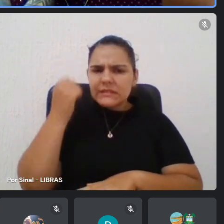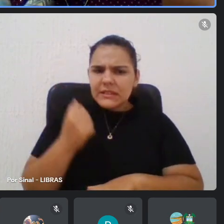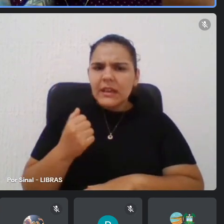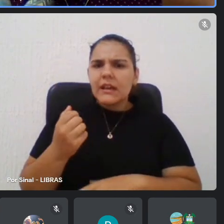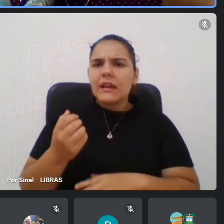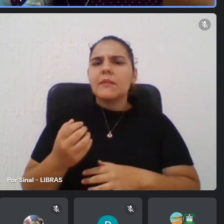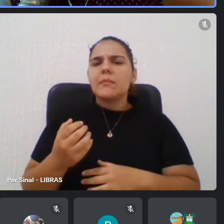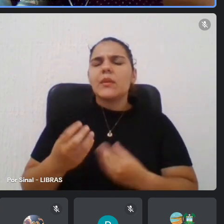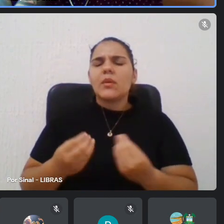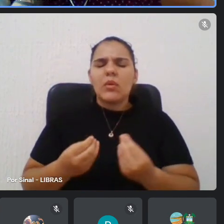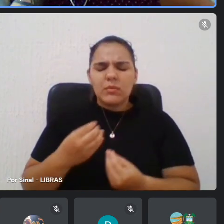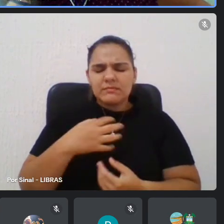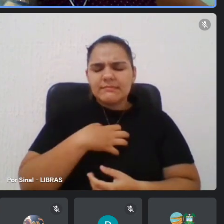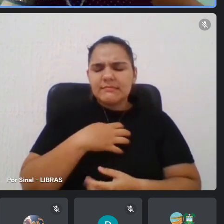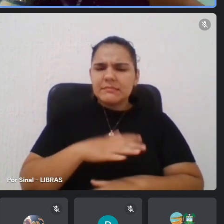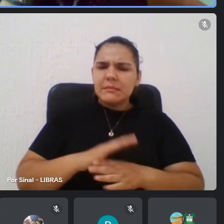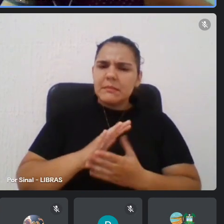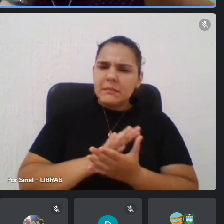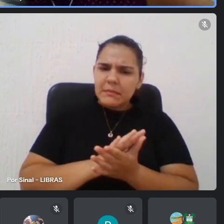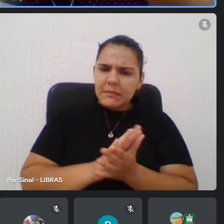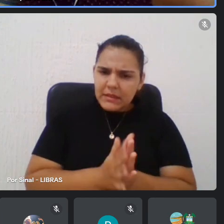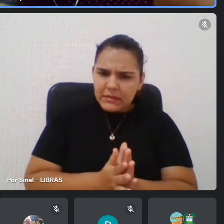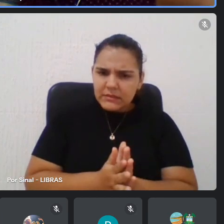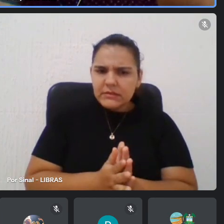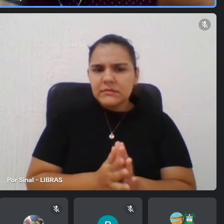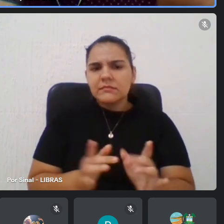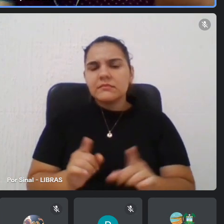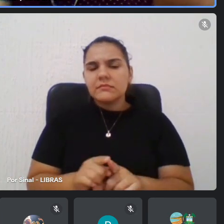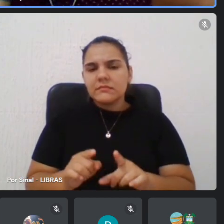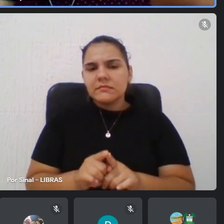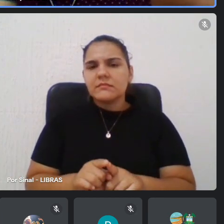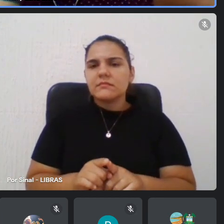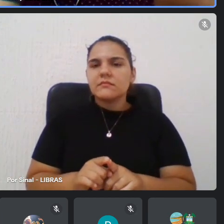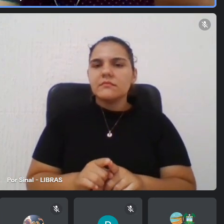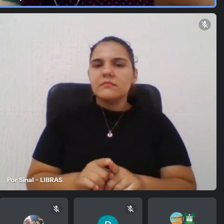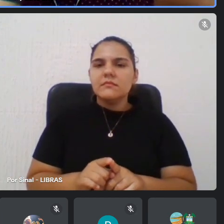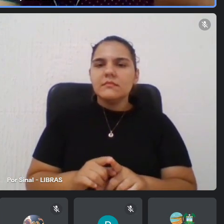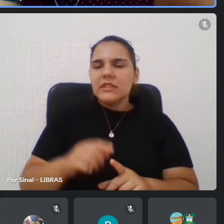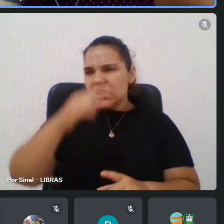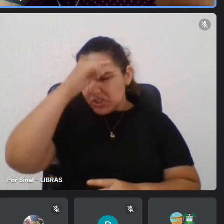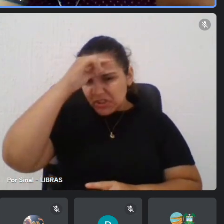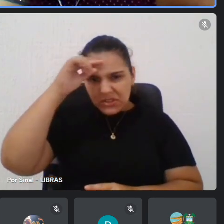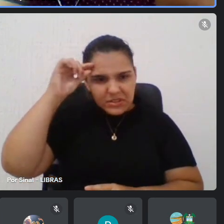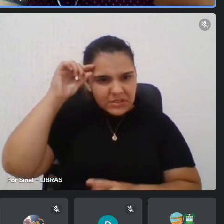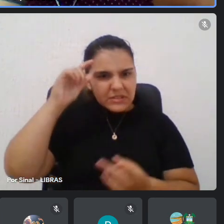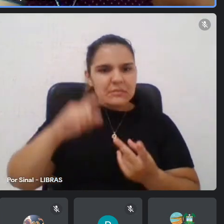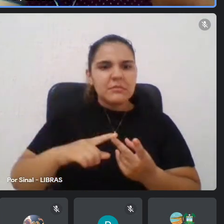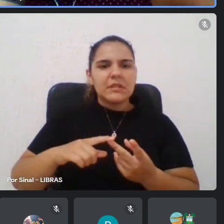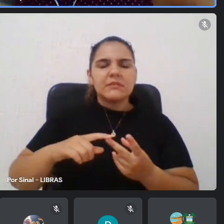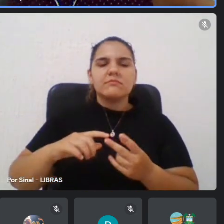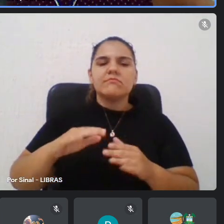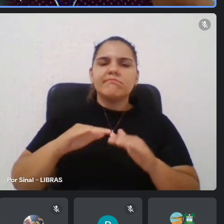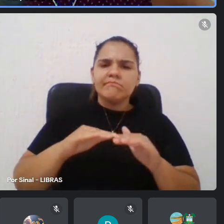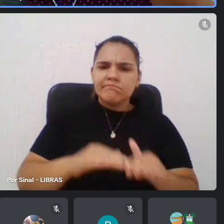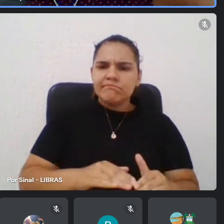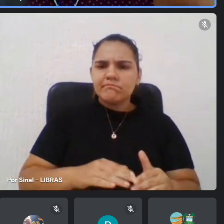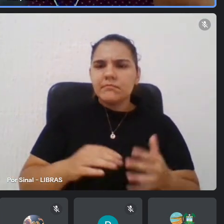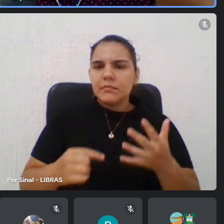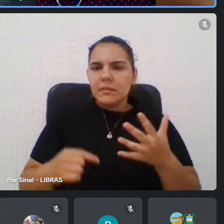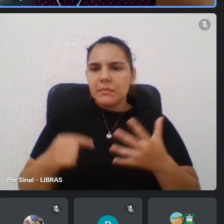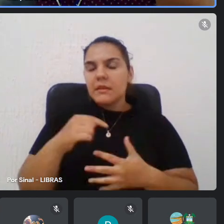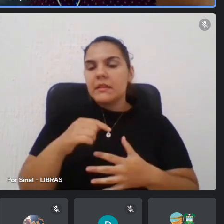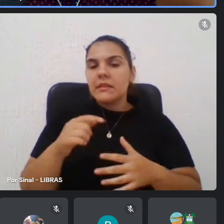preconceito, o peso que é os estigmas, estereótipos e discriminações. E as pessoas com deficiência normalmente